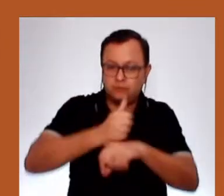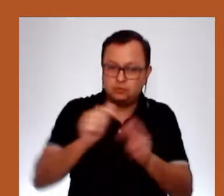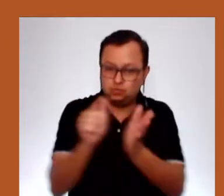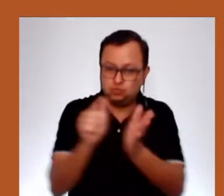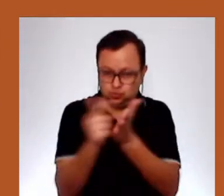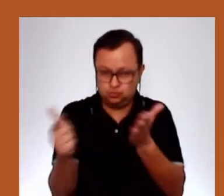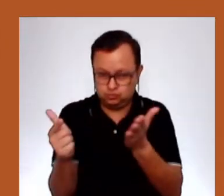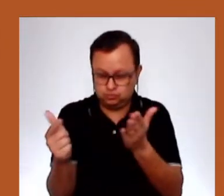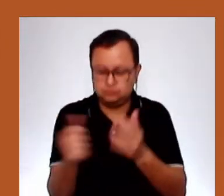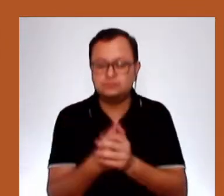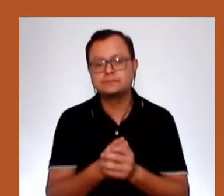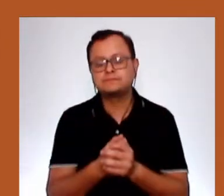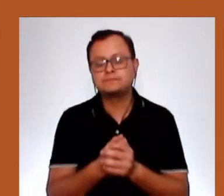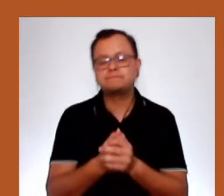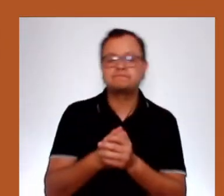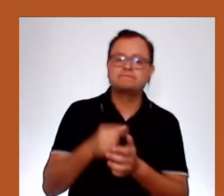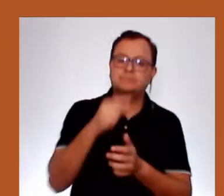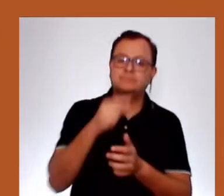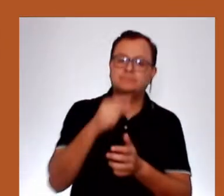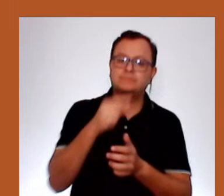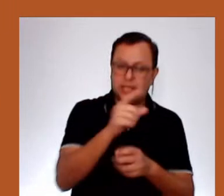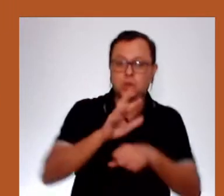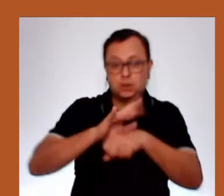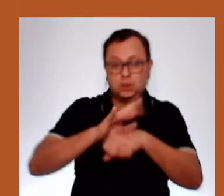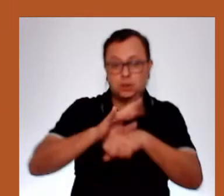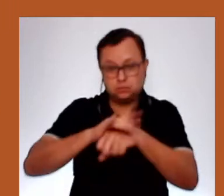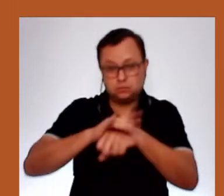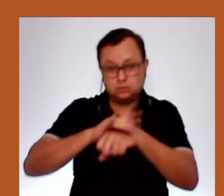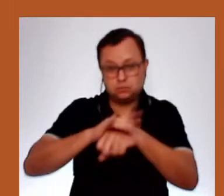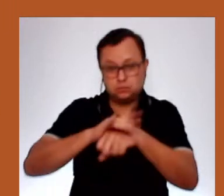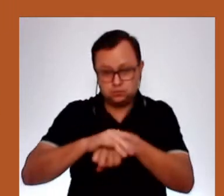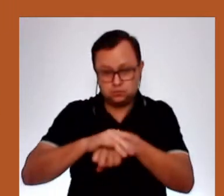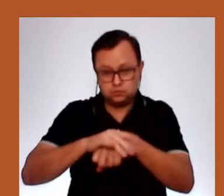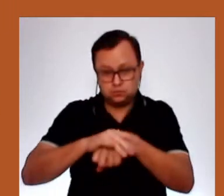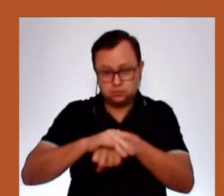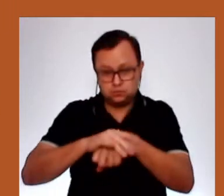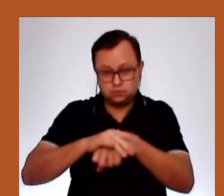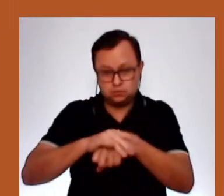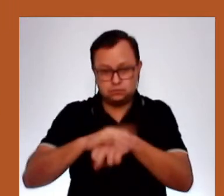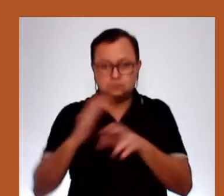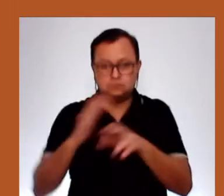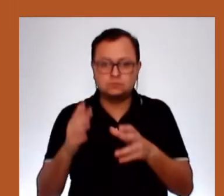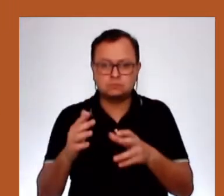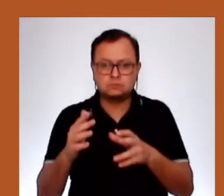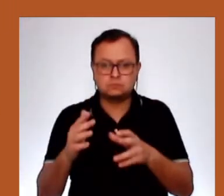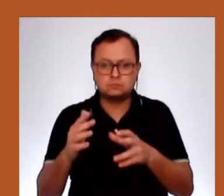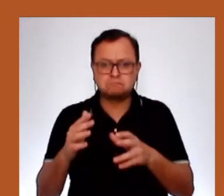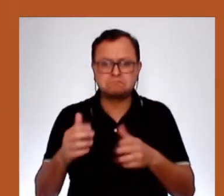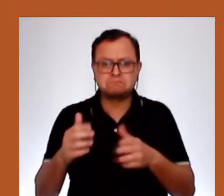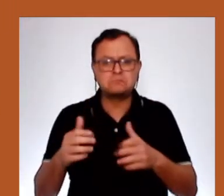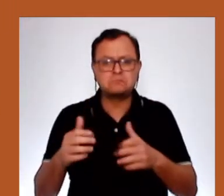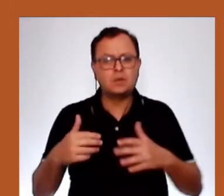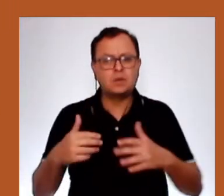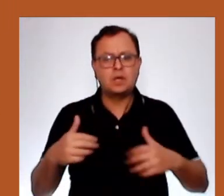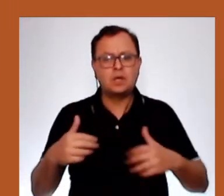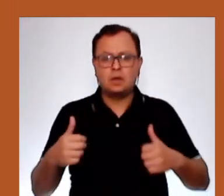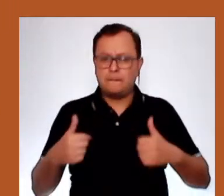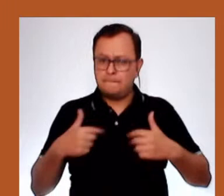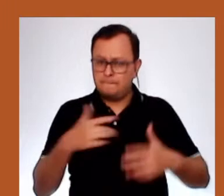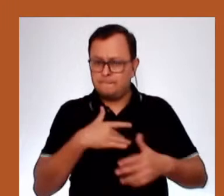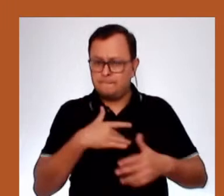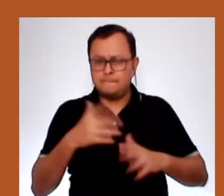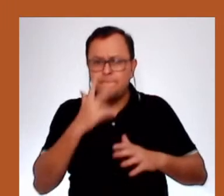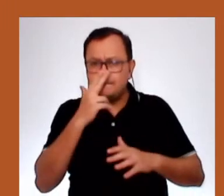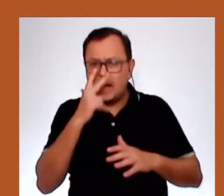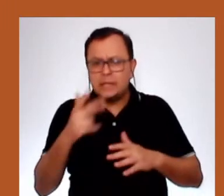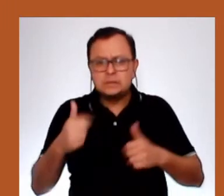que está com uma doença, ele está super bem, super lúcido, é um cara super ativo,